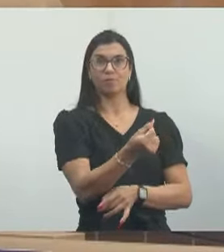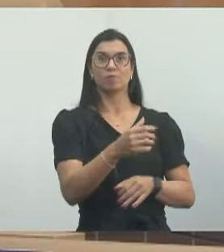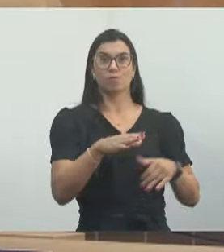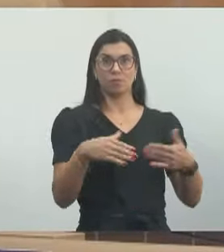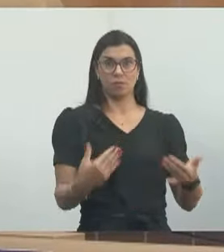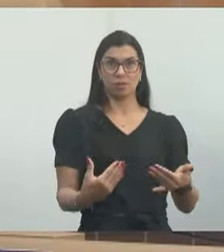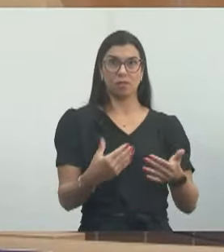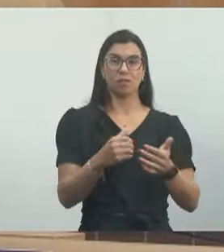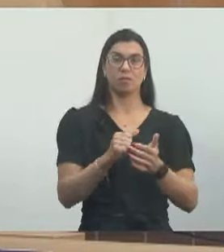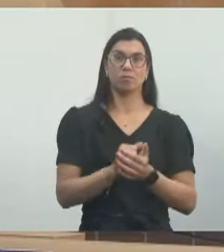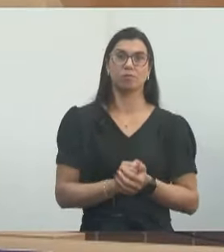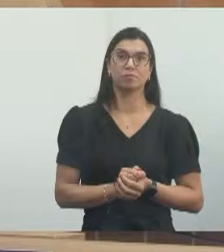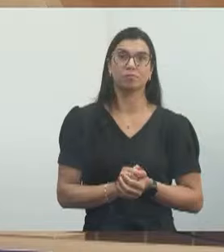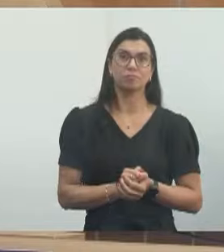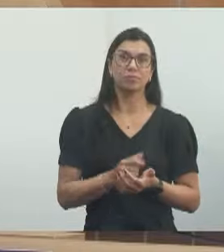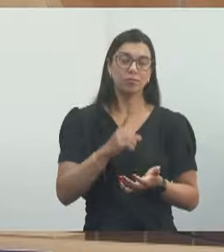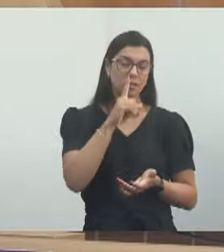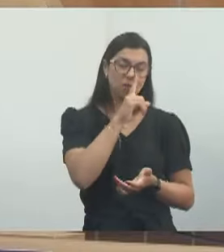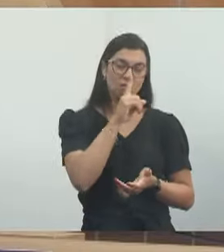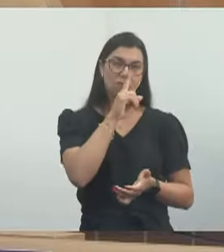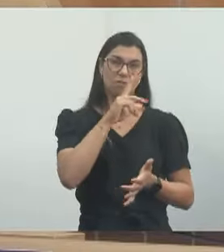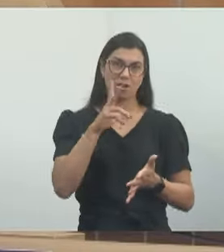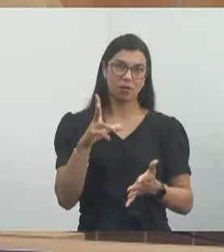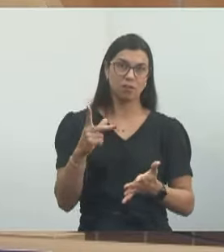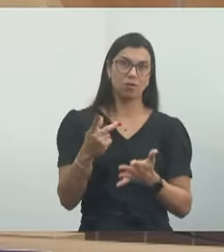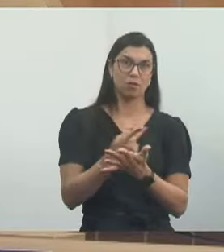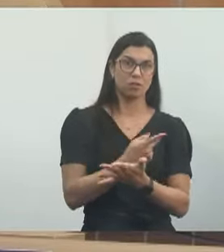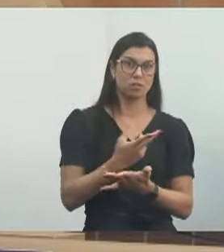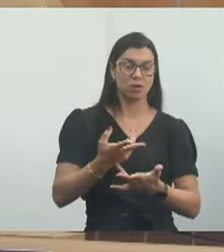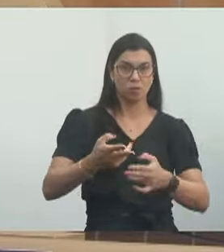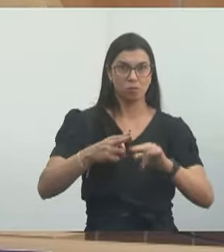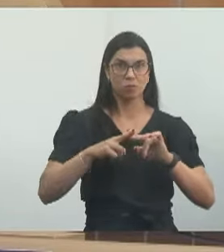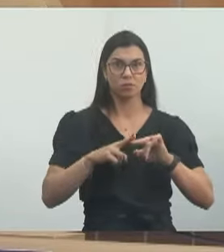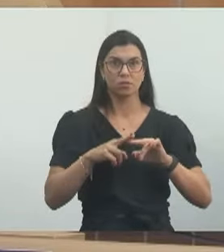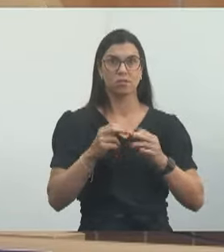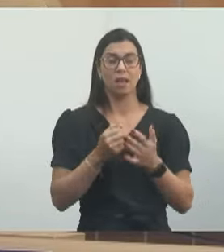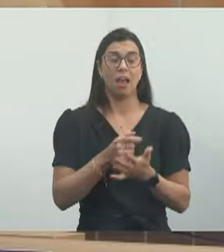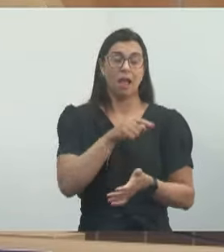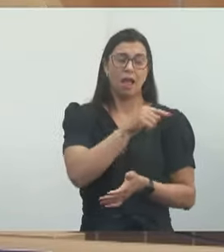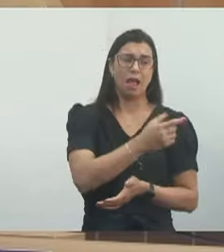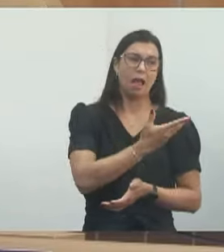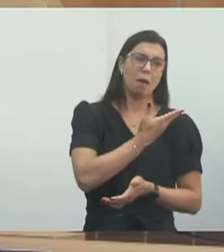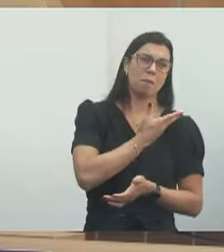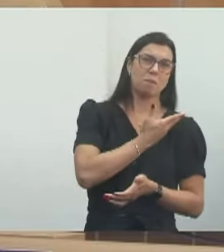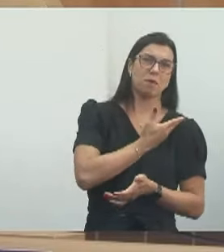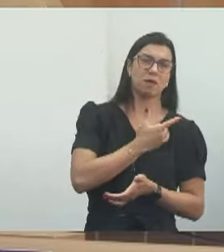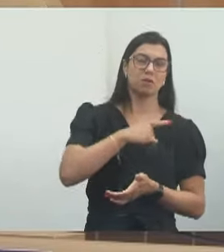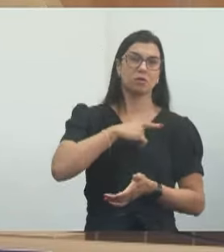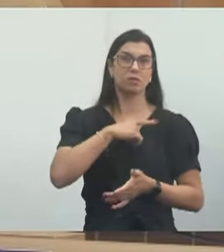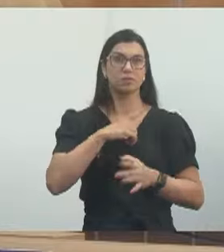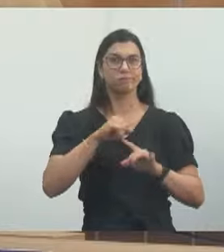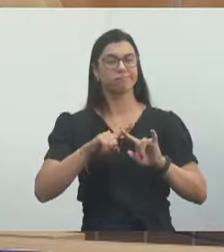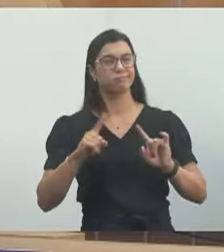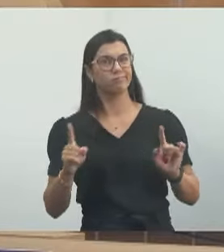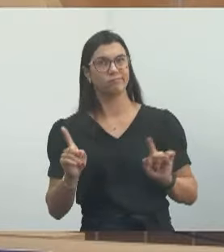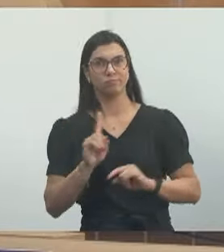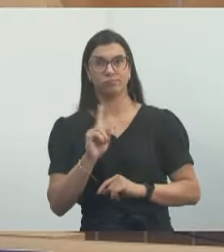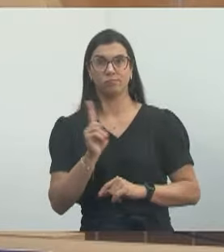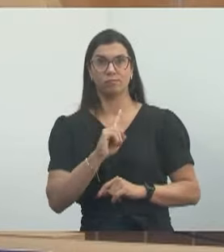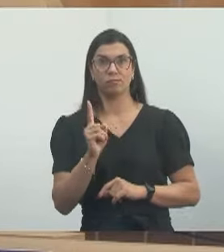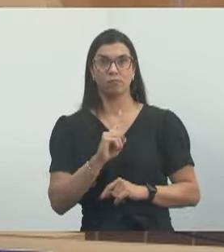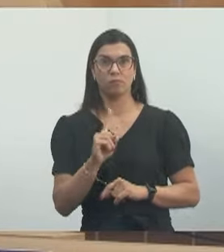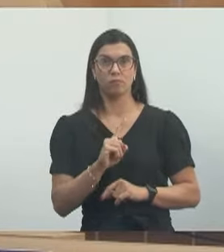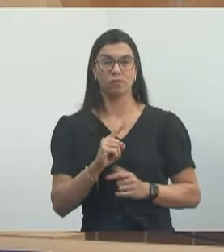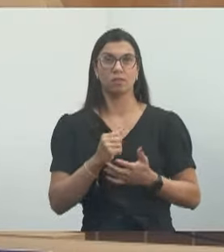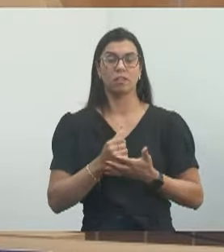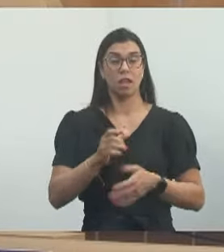a entidade. Imediatamente tem que acionar. Ah, mas porque é amigo de fulano, amigo de Beltrano, não existe.